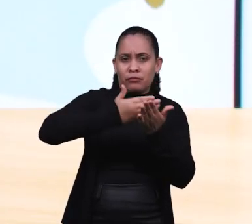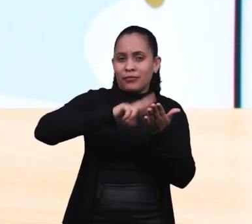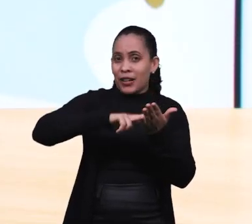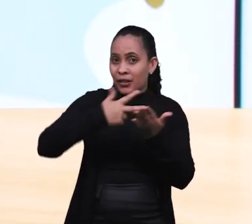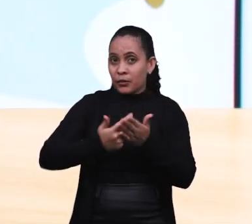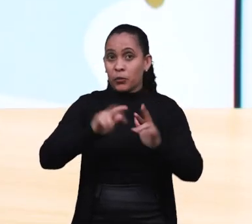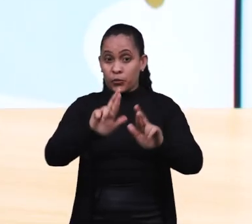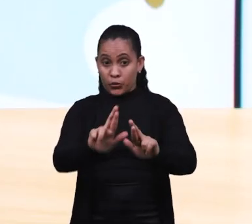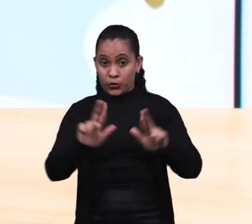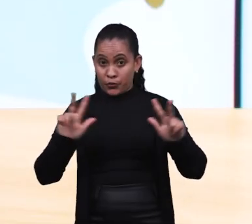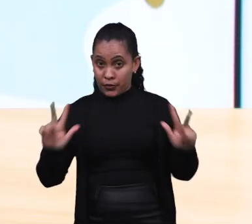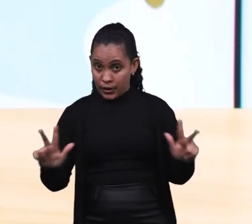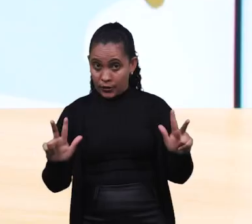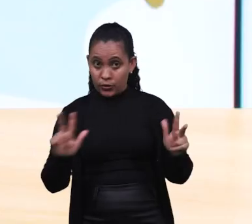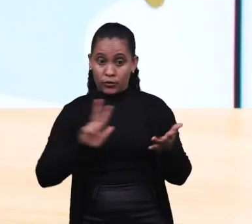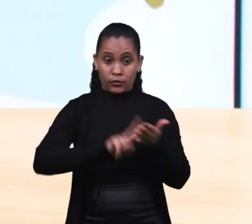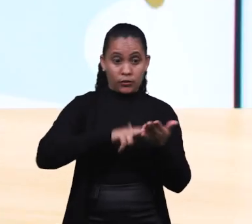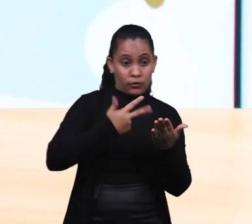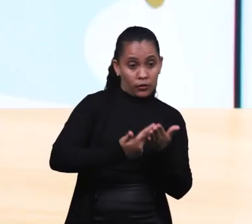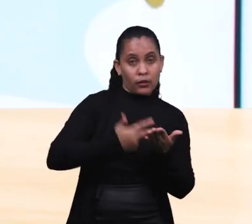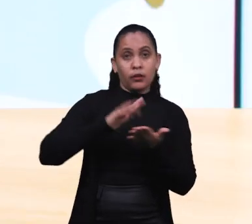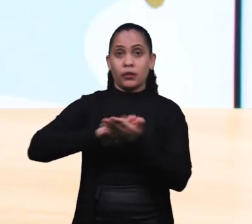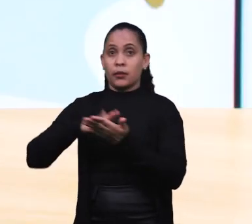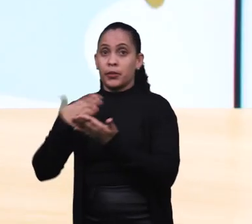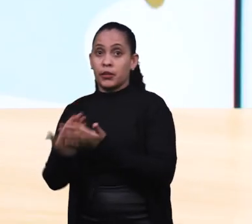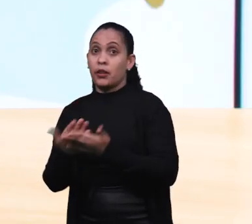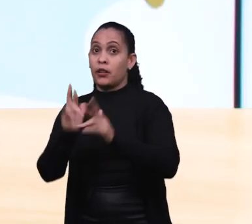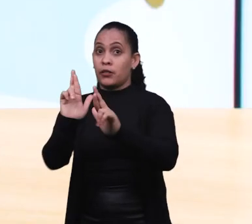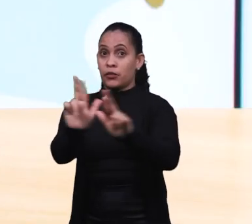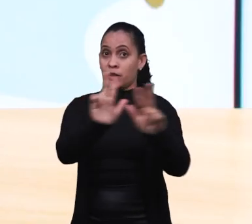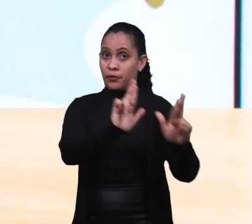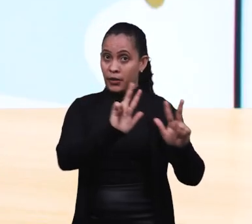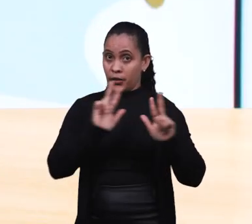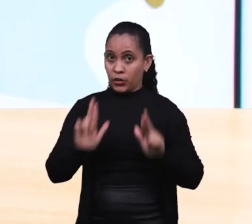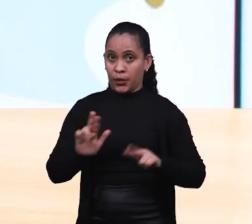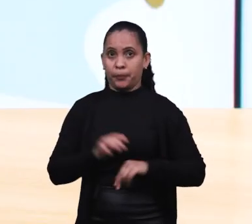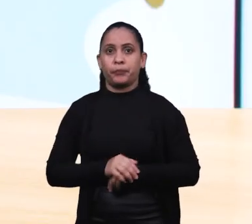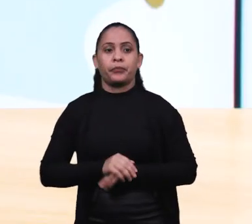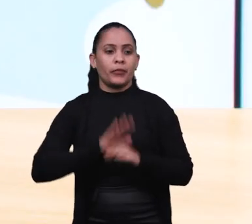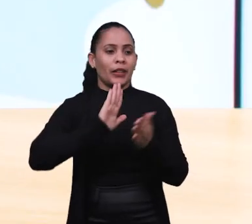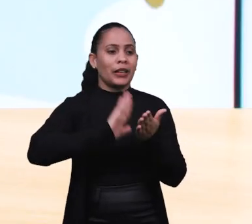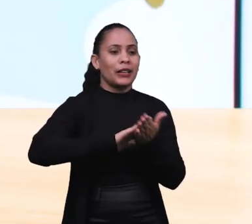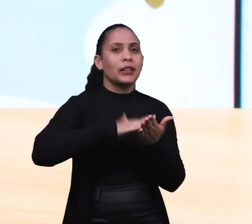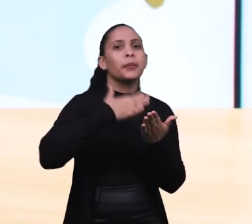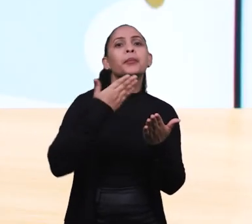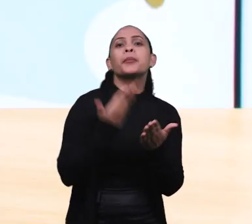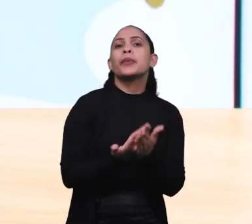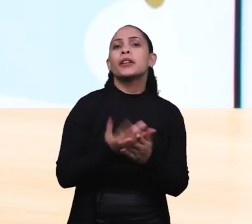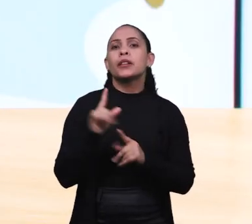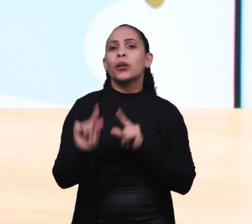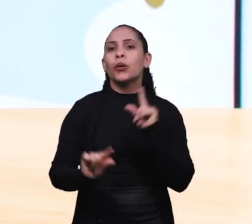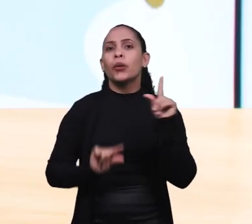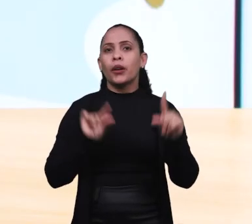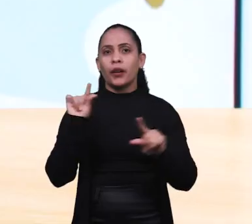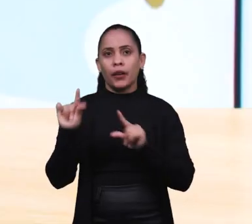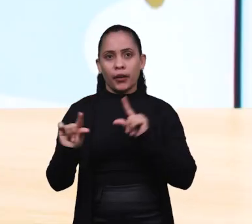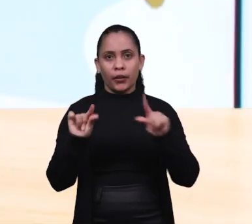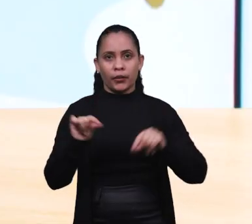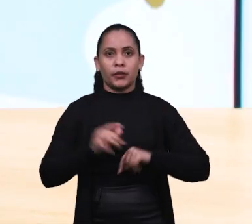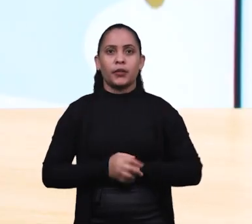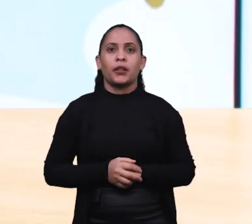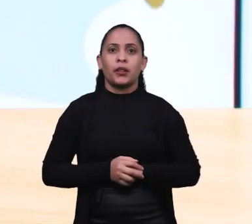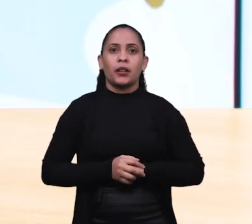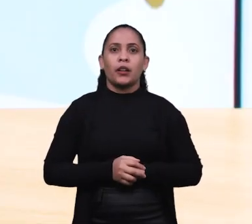traduzidos, porque há uma diferença entre a tradução e a interpretação, irmãos. A interpretação é algo que está